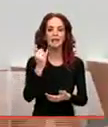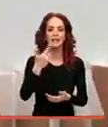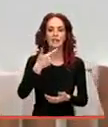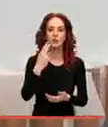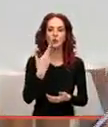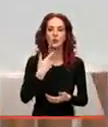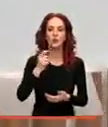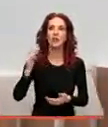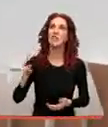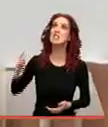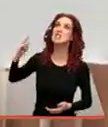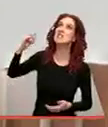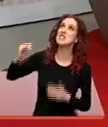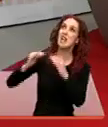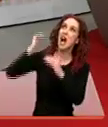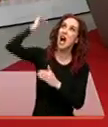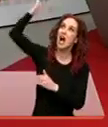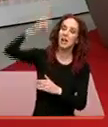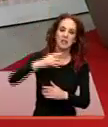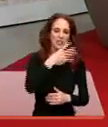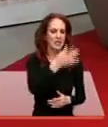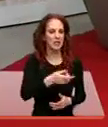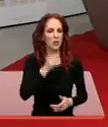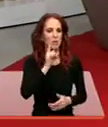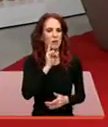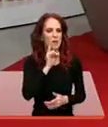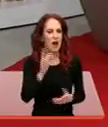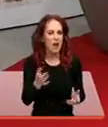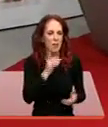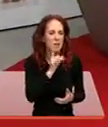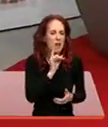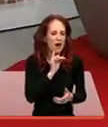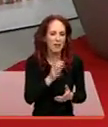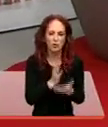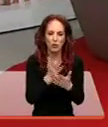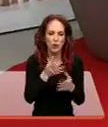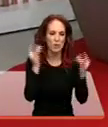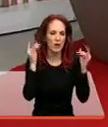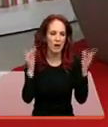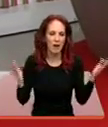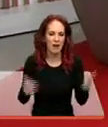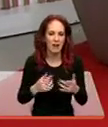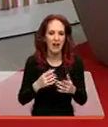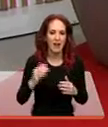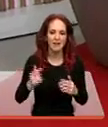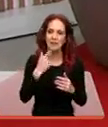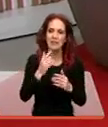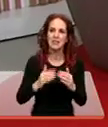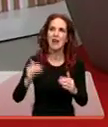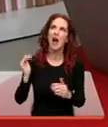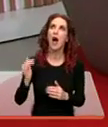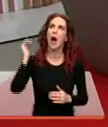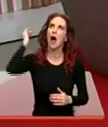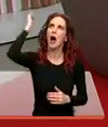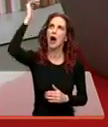percebeu que era uma piada no entanto é o contexto o primeiro-ministro também nessa nisso o